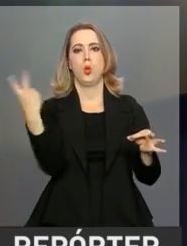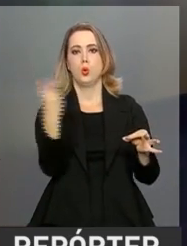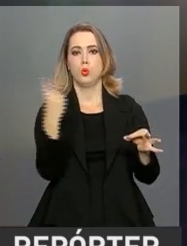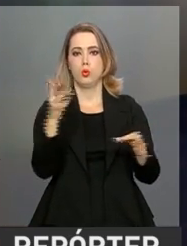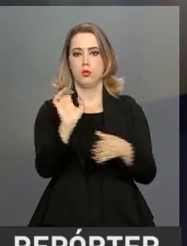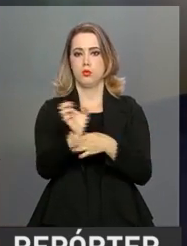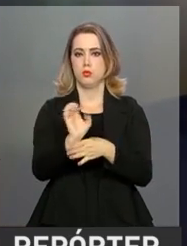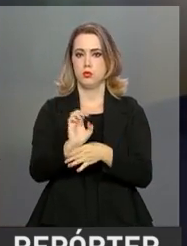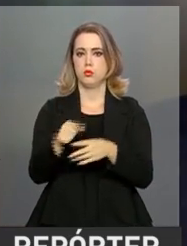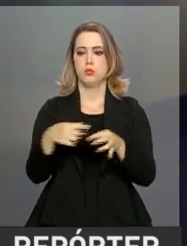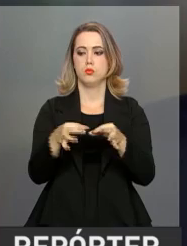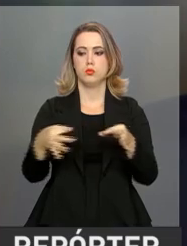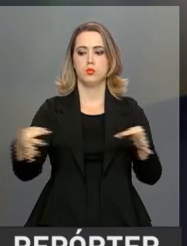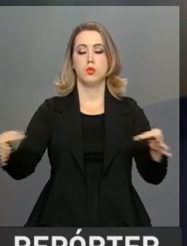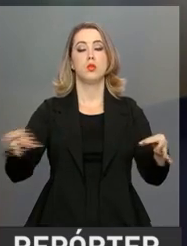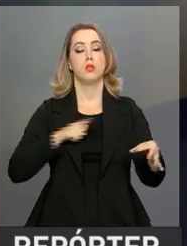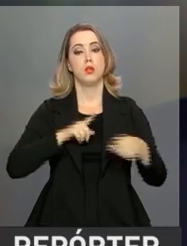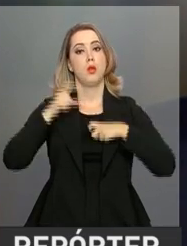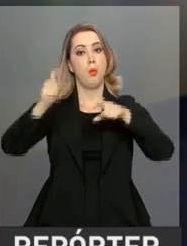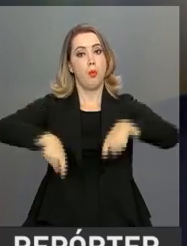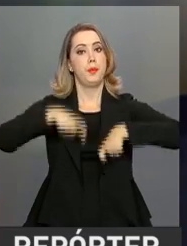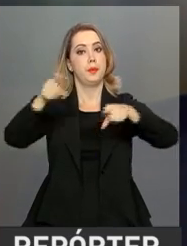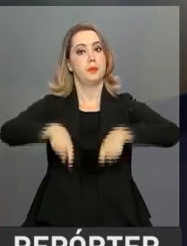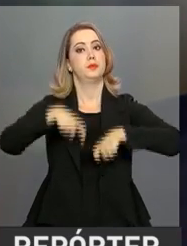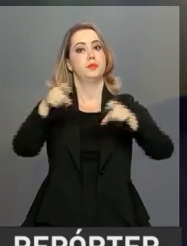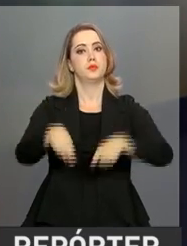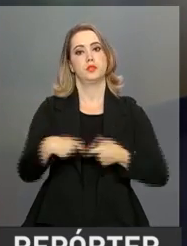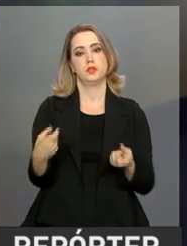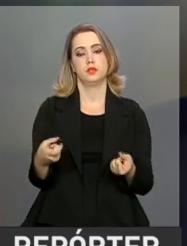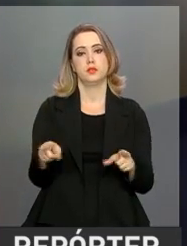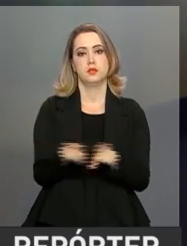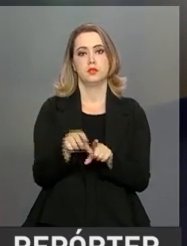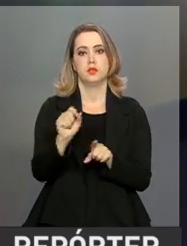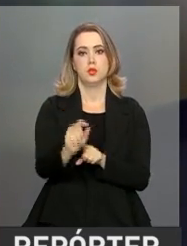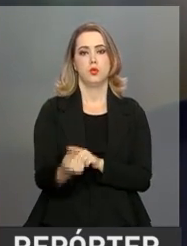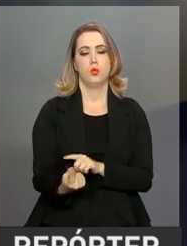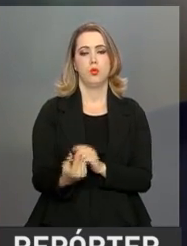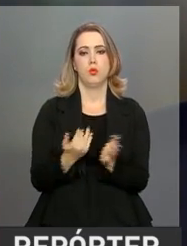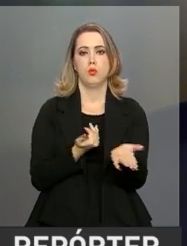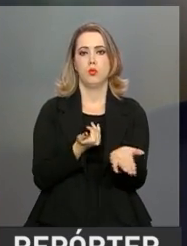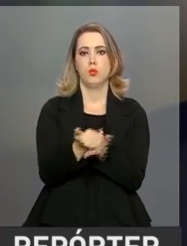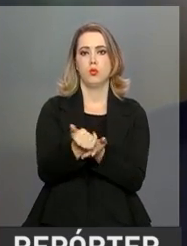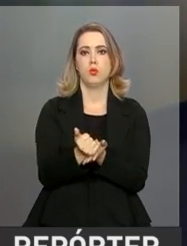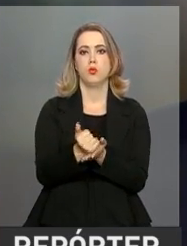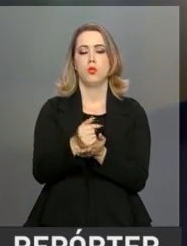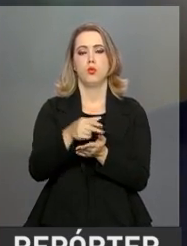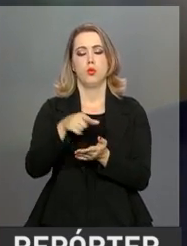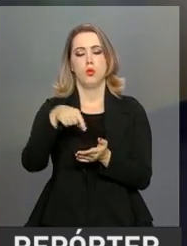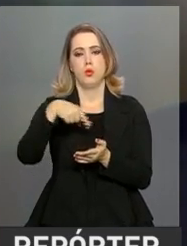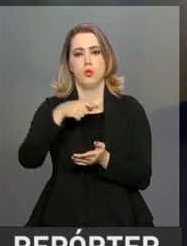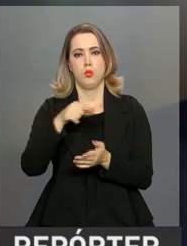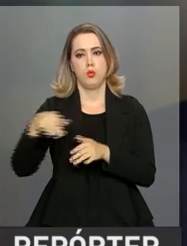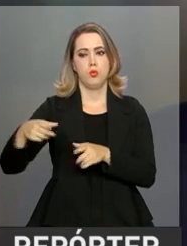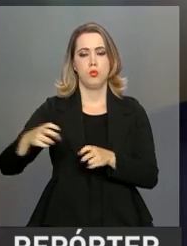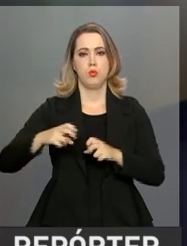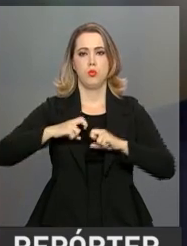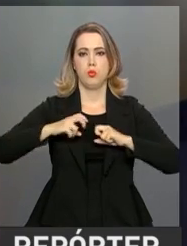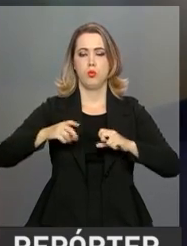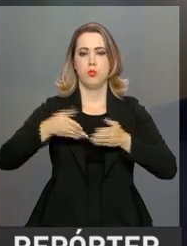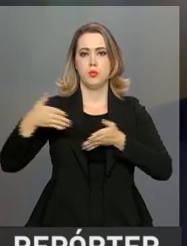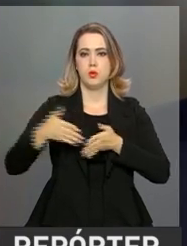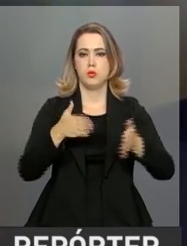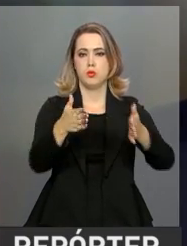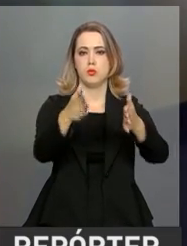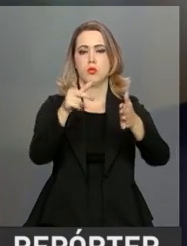liga a grande área de produção de Mato Grosso ao início da hidrovia do Tapajós Amazonas. Então, fazendo um modal novo